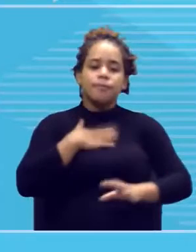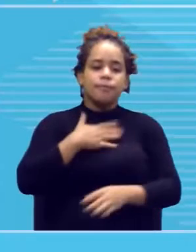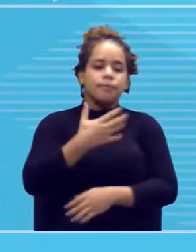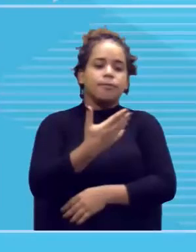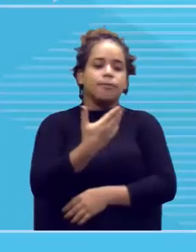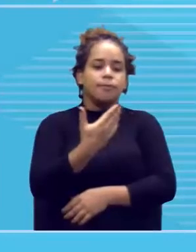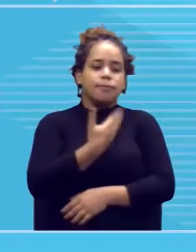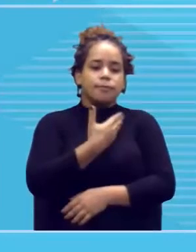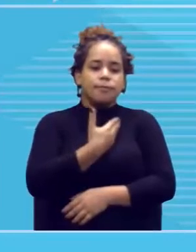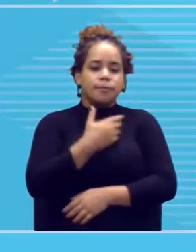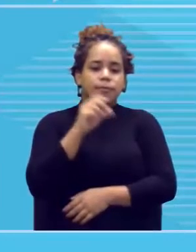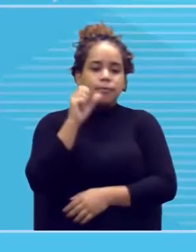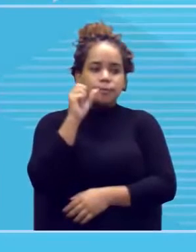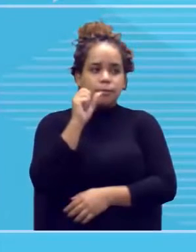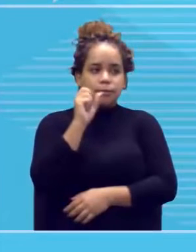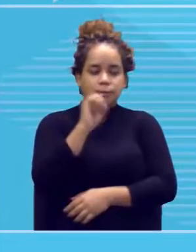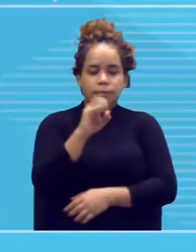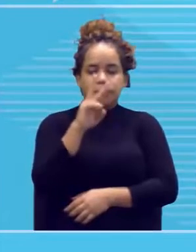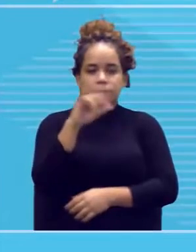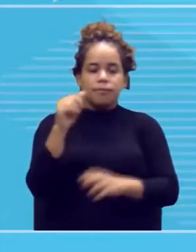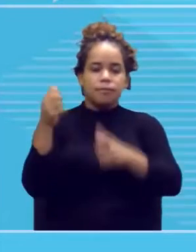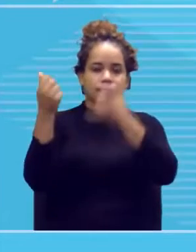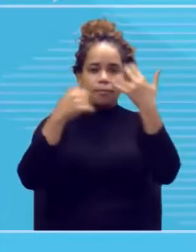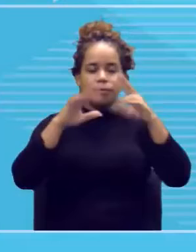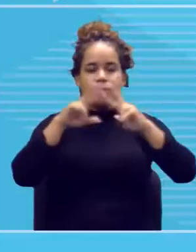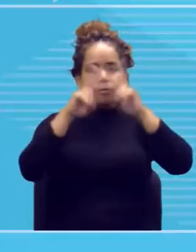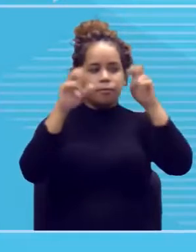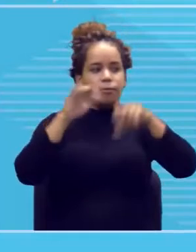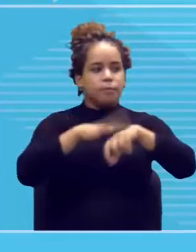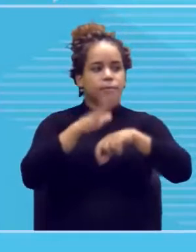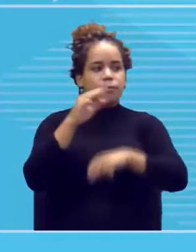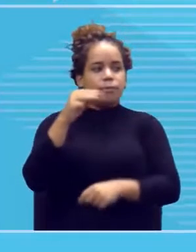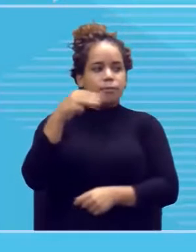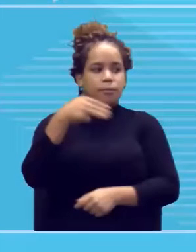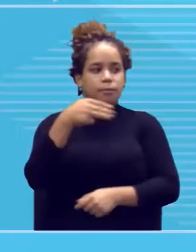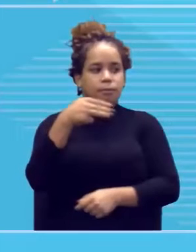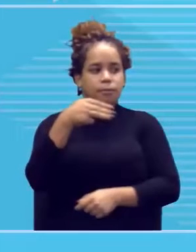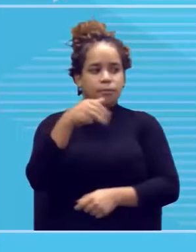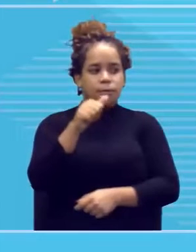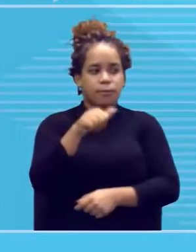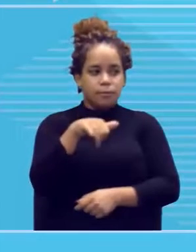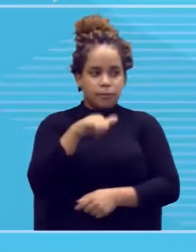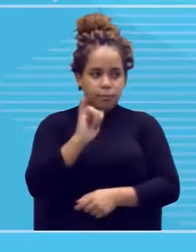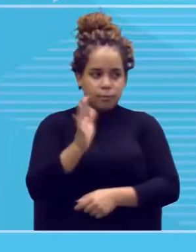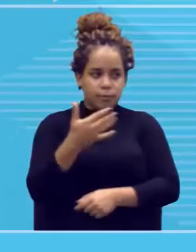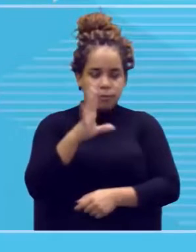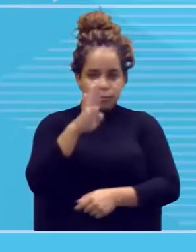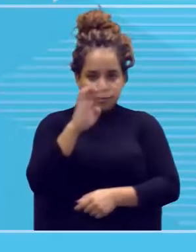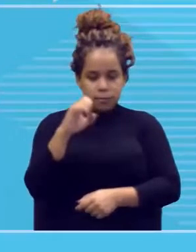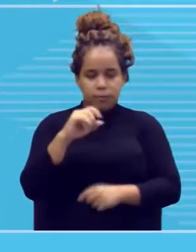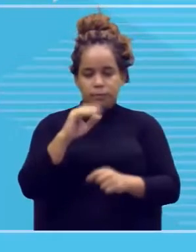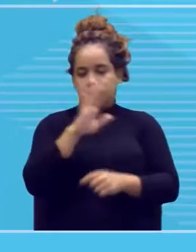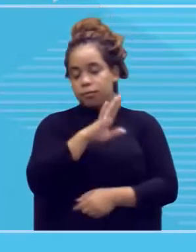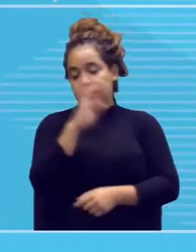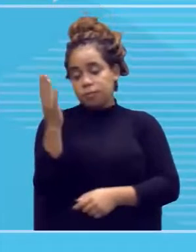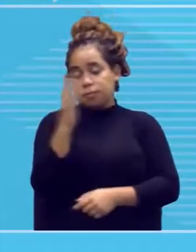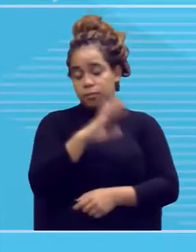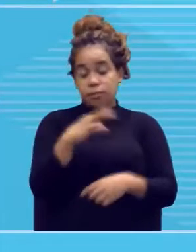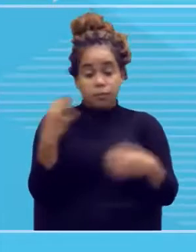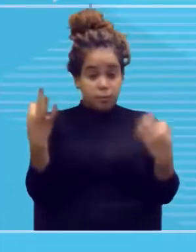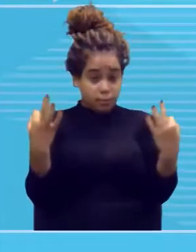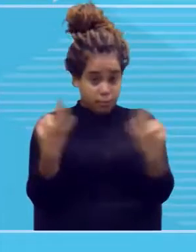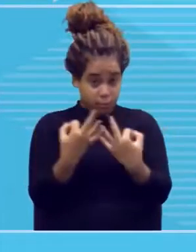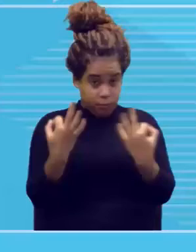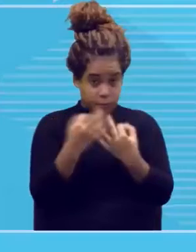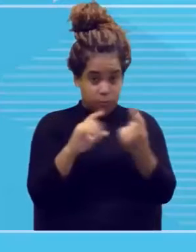Gabriel é assim a gente vai falar um pouco sobre esse baby não porque porque talvez perfeitamente mas